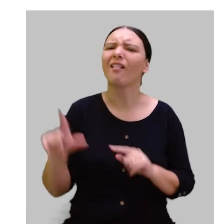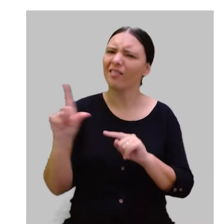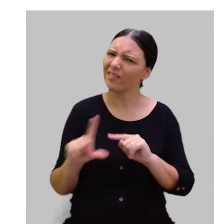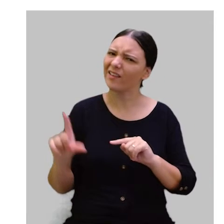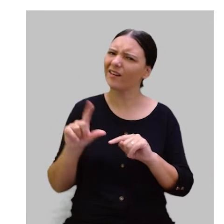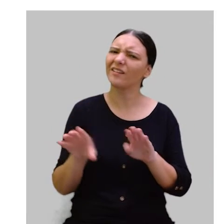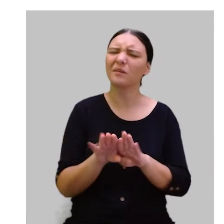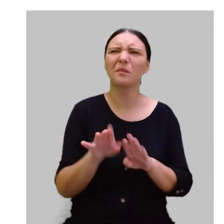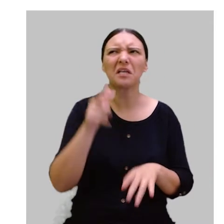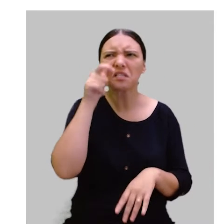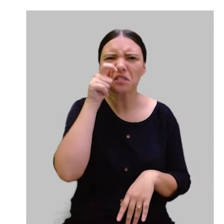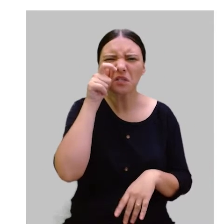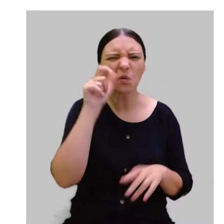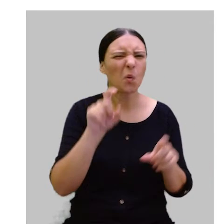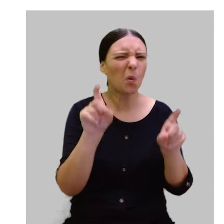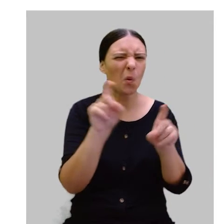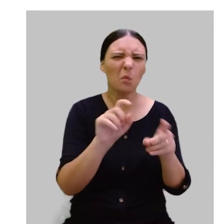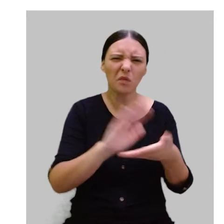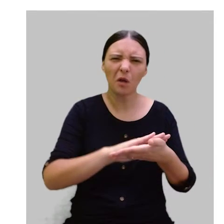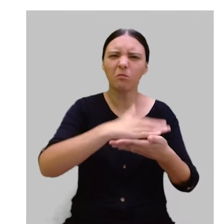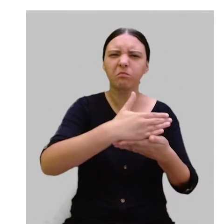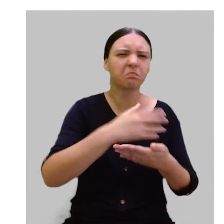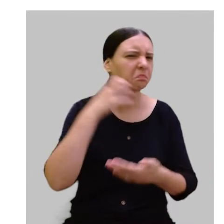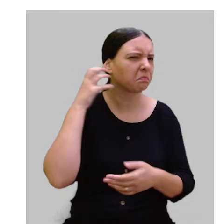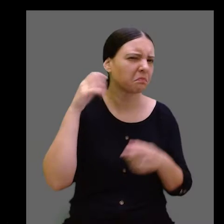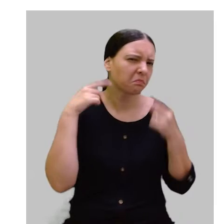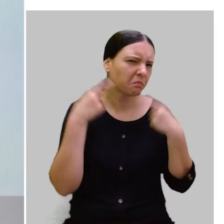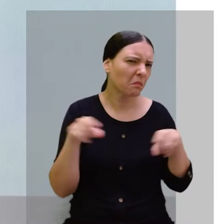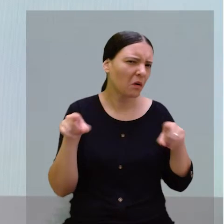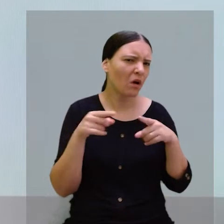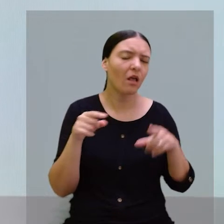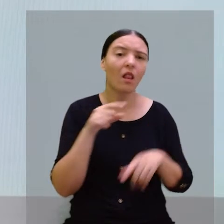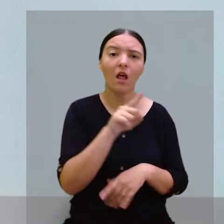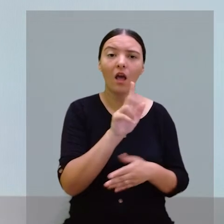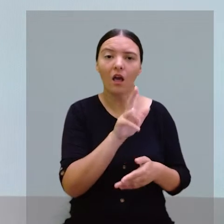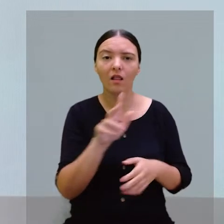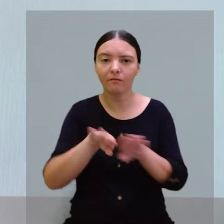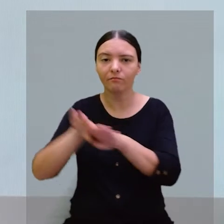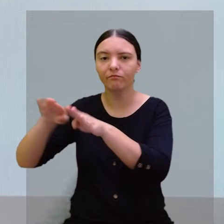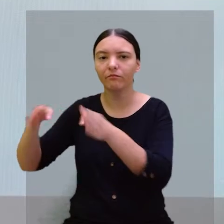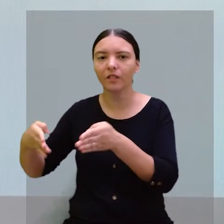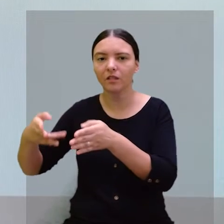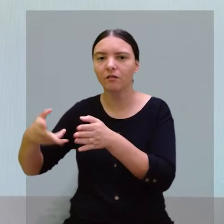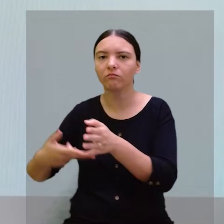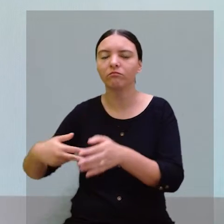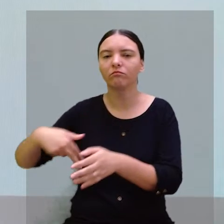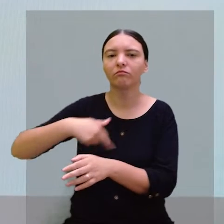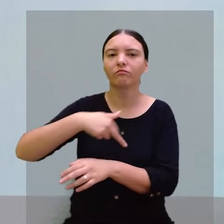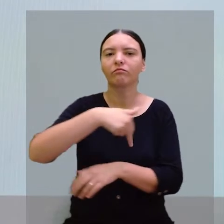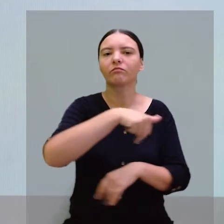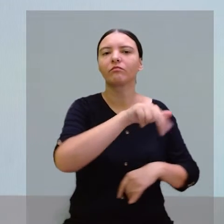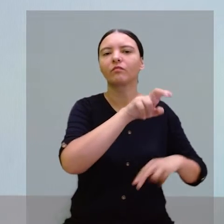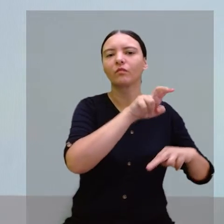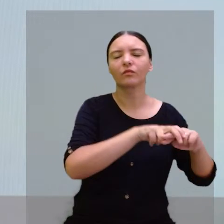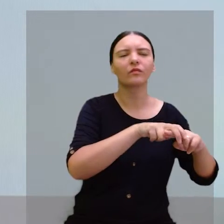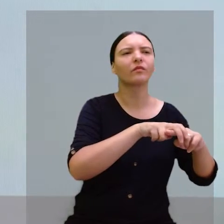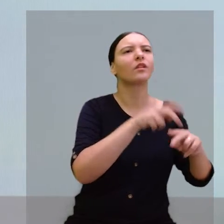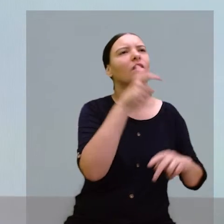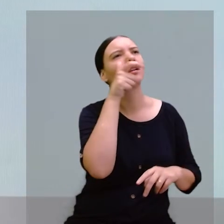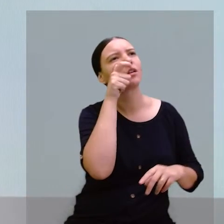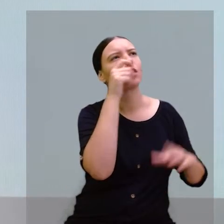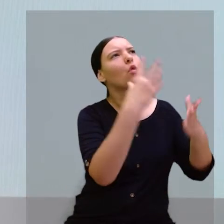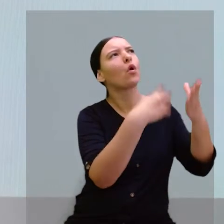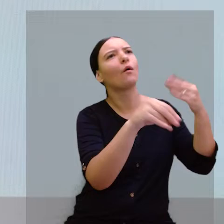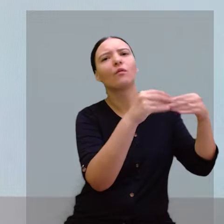foi assistir uma série no computador, ouvir música, assim. Mas ela, afinal de contas, levantou da mesa e foi sentar para ver novela. Sem perceber